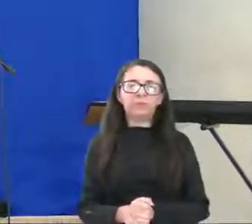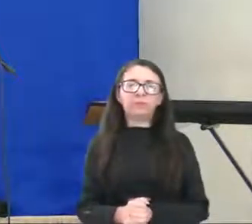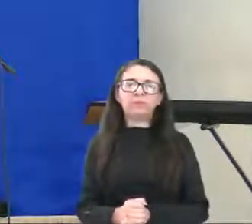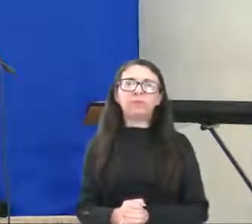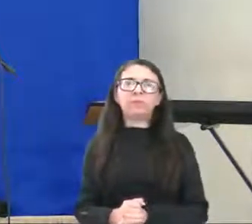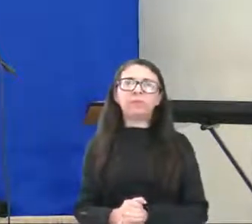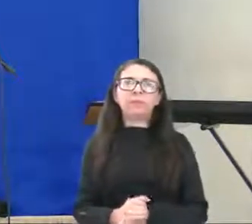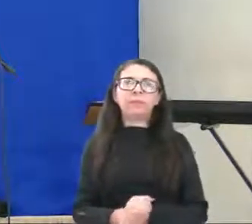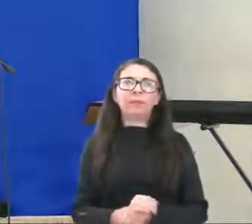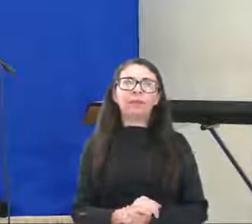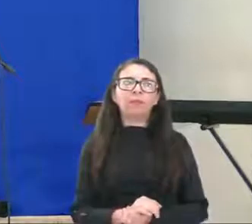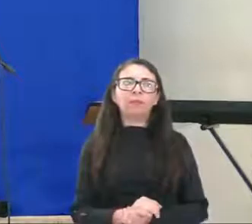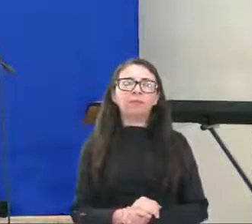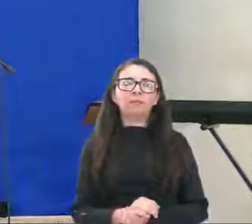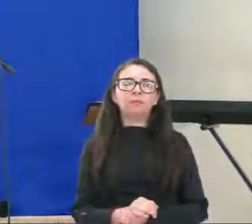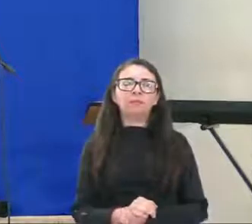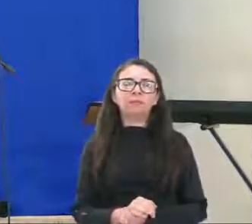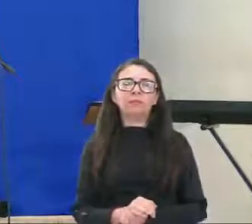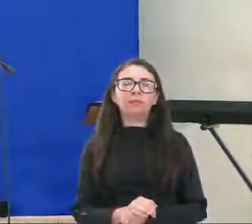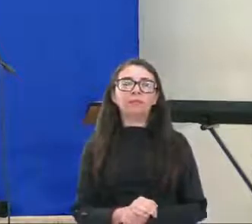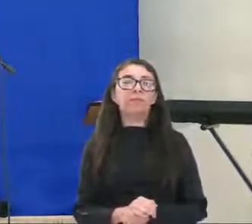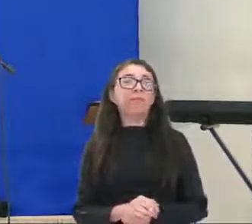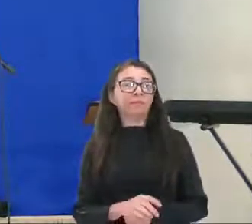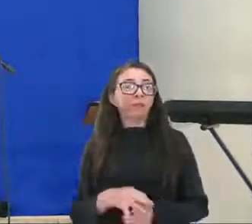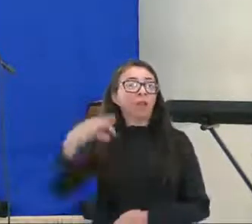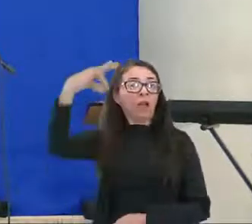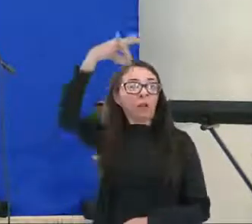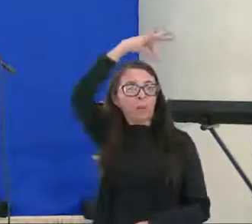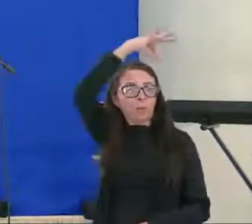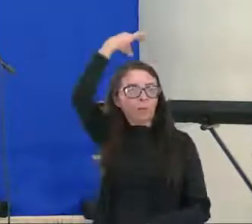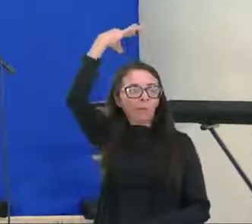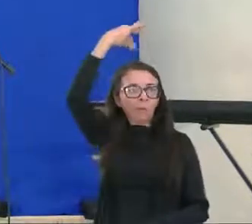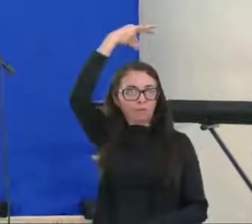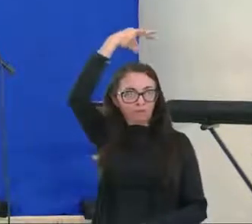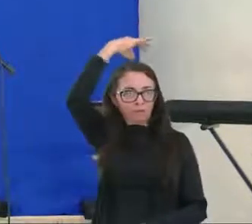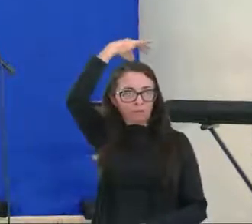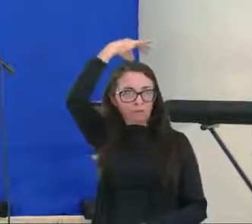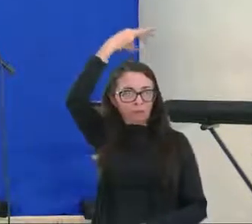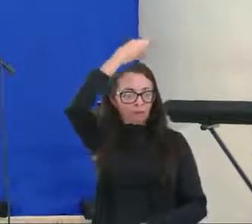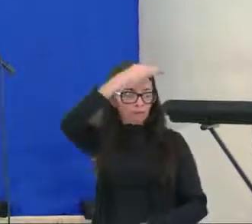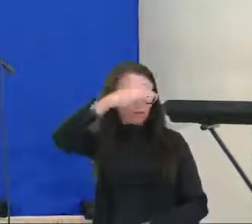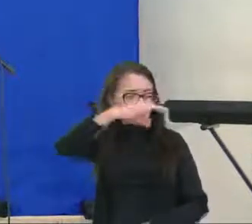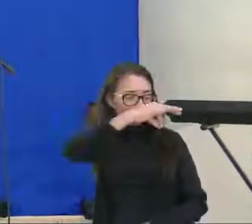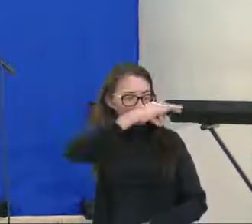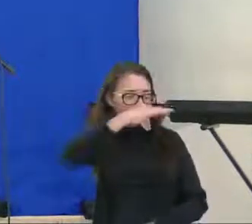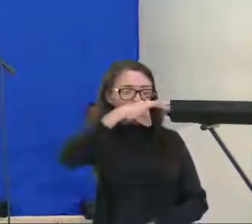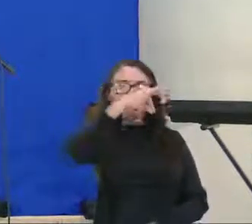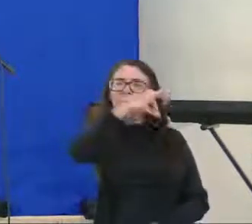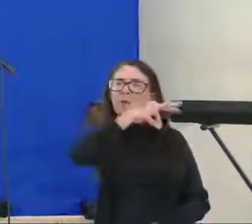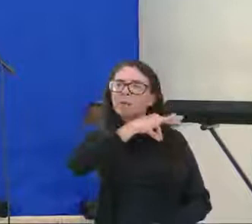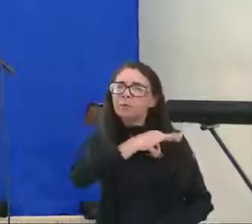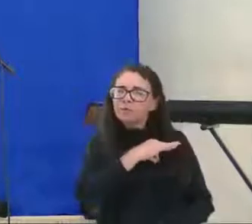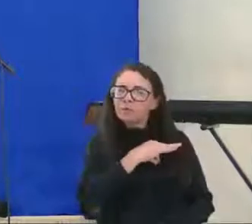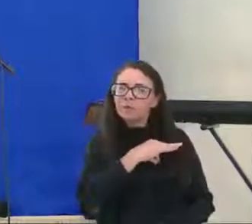Isso deve acontecer. Se o Espírito Santo habita em nós, começa a agir na